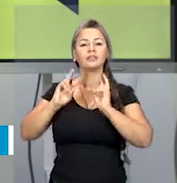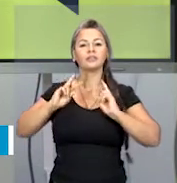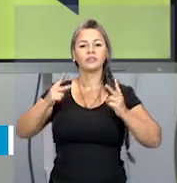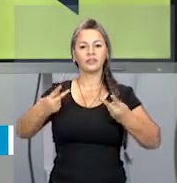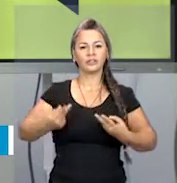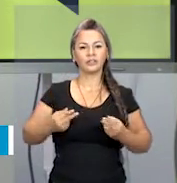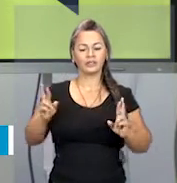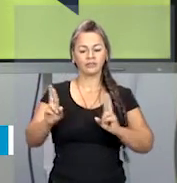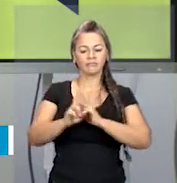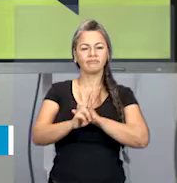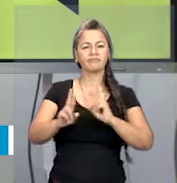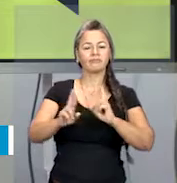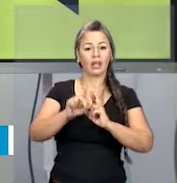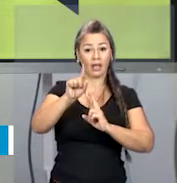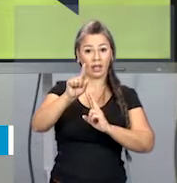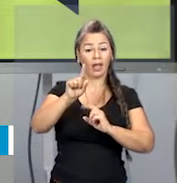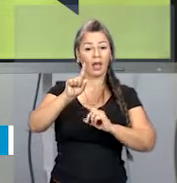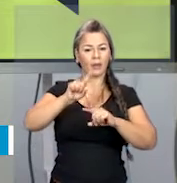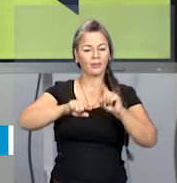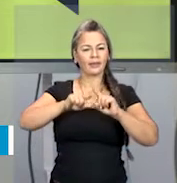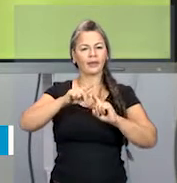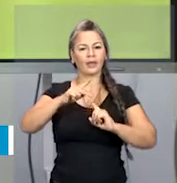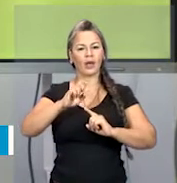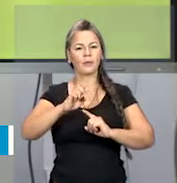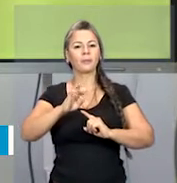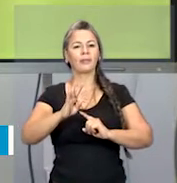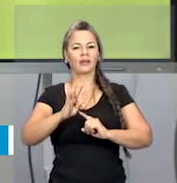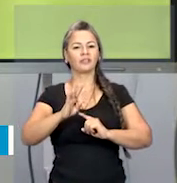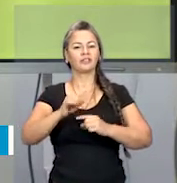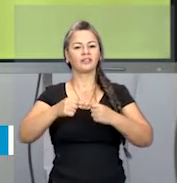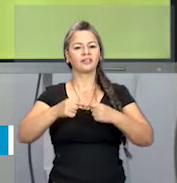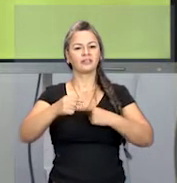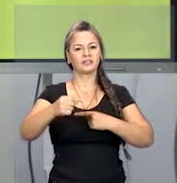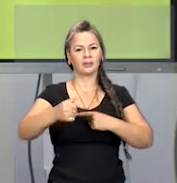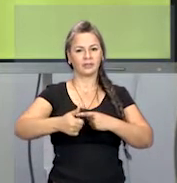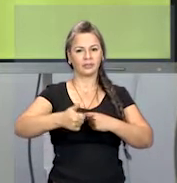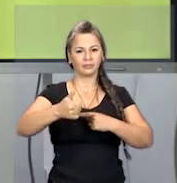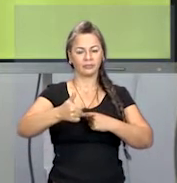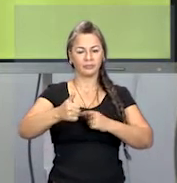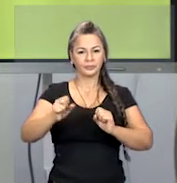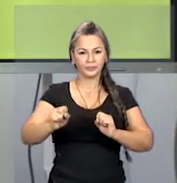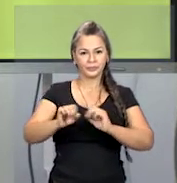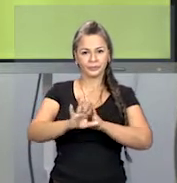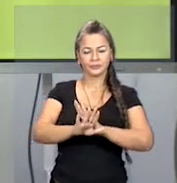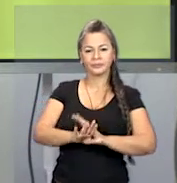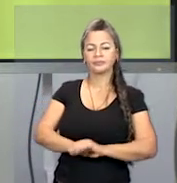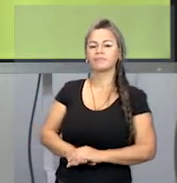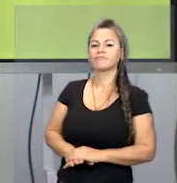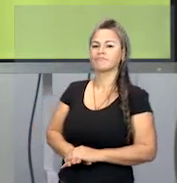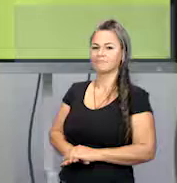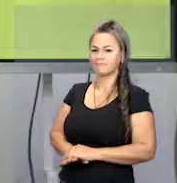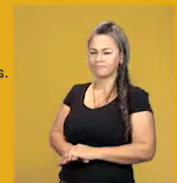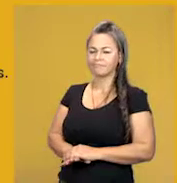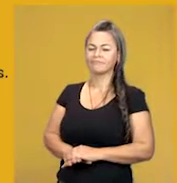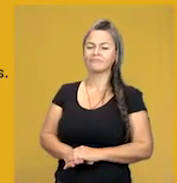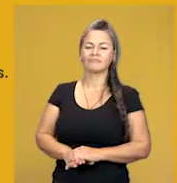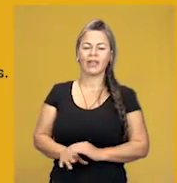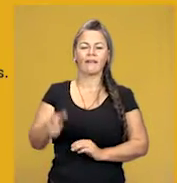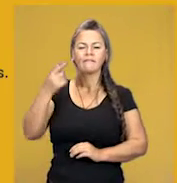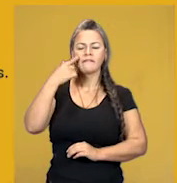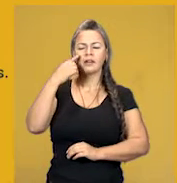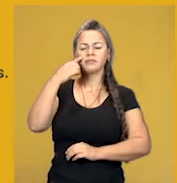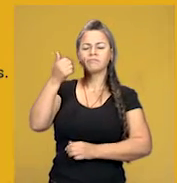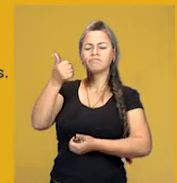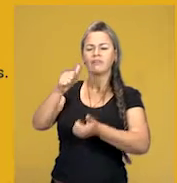de vocês podem acompanhar pela semana 1. Então vamos analisar e avaliar os impactos